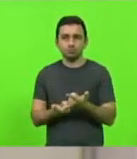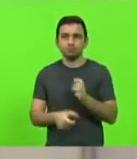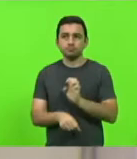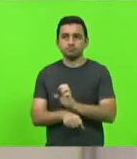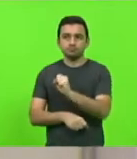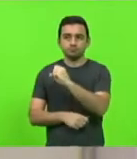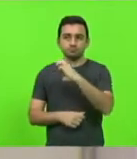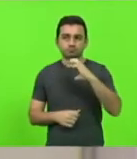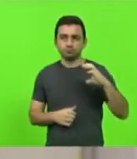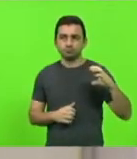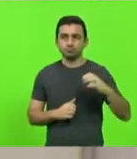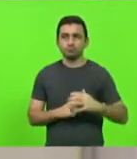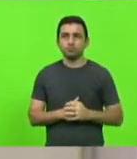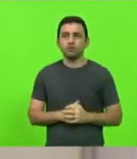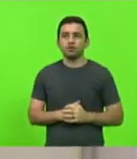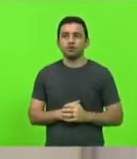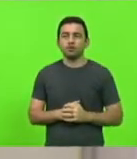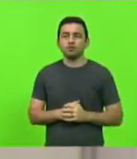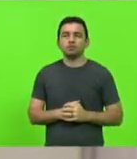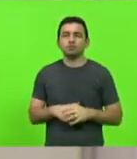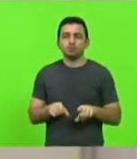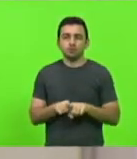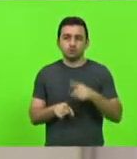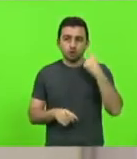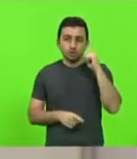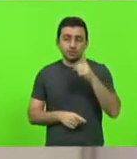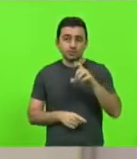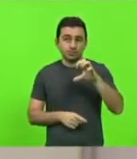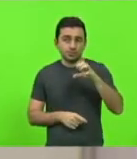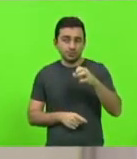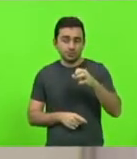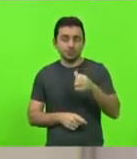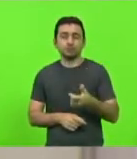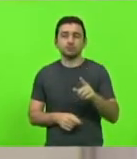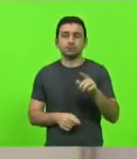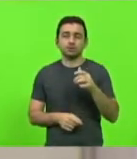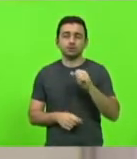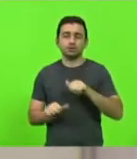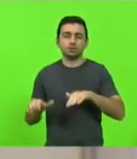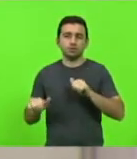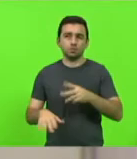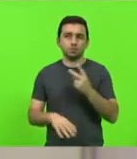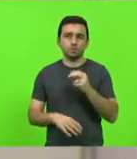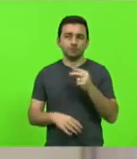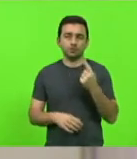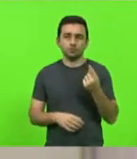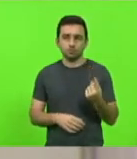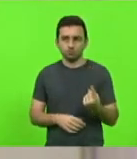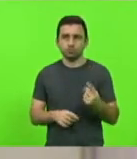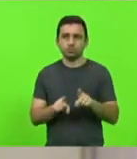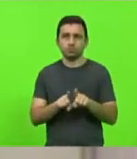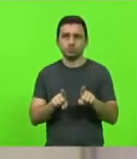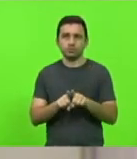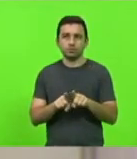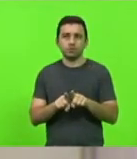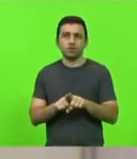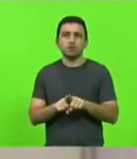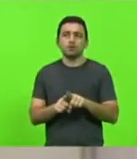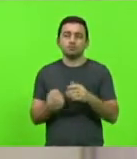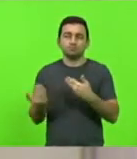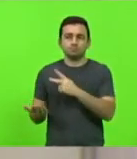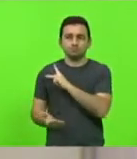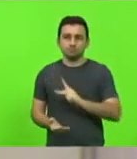Catarina, realizada em 16 de setembro de 2021. Presidência, deputado Nilson